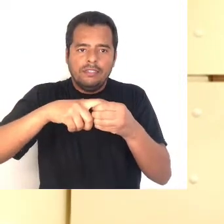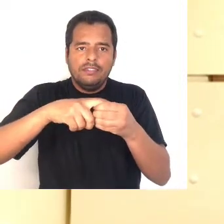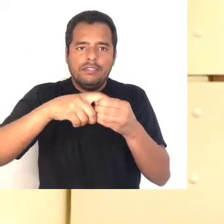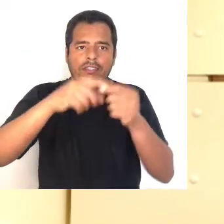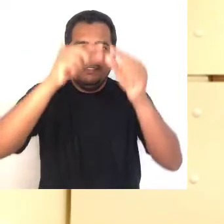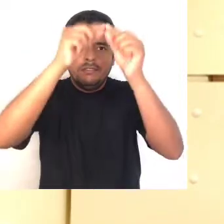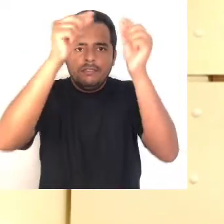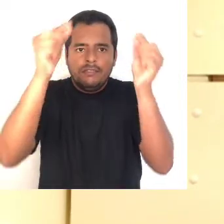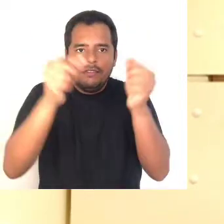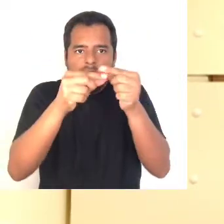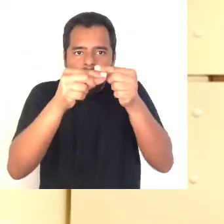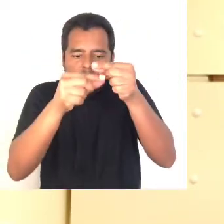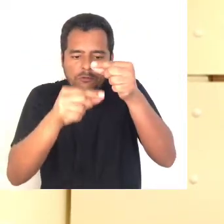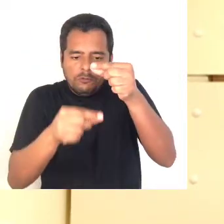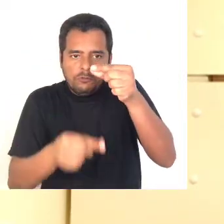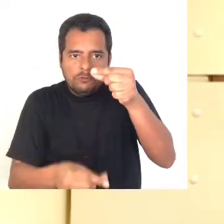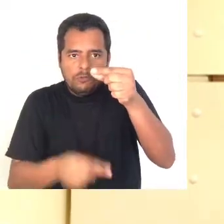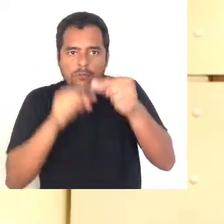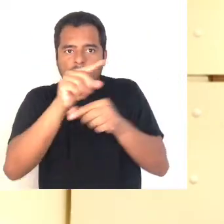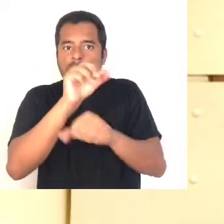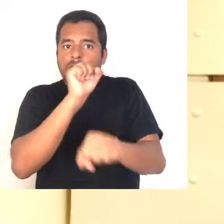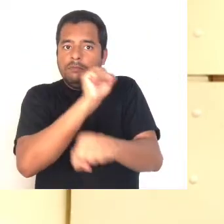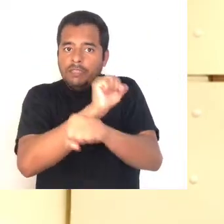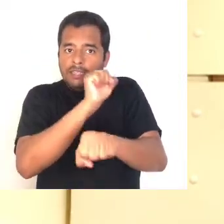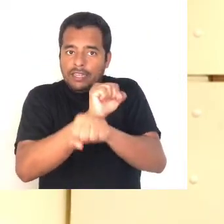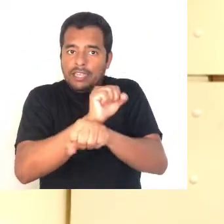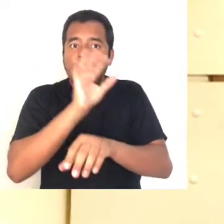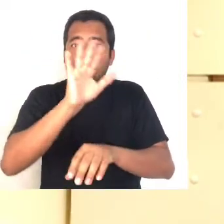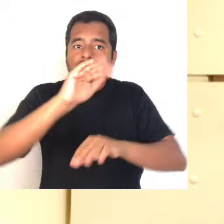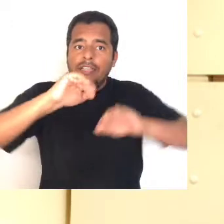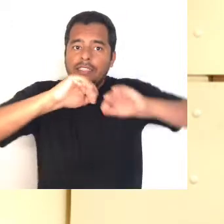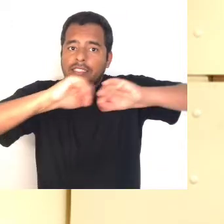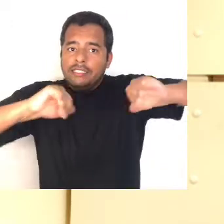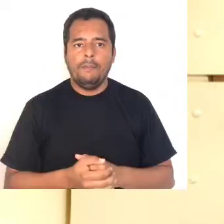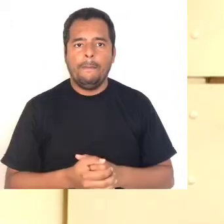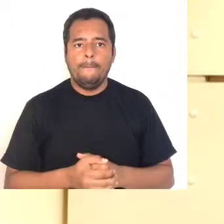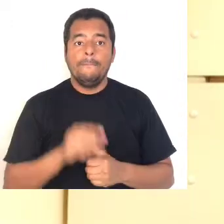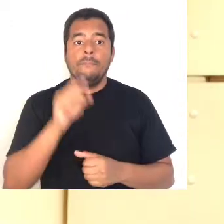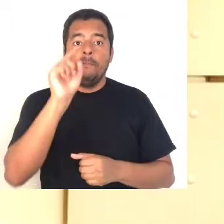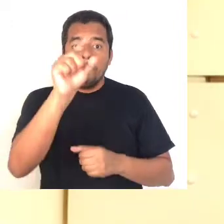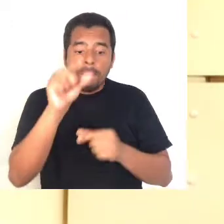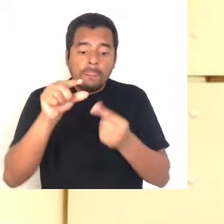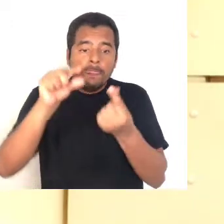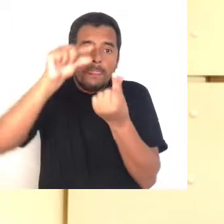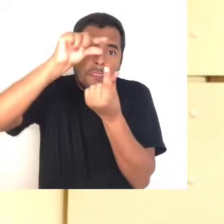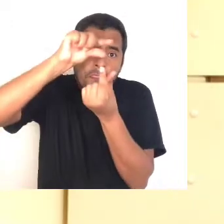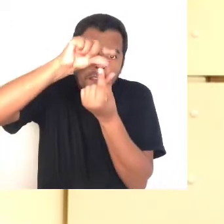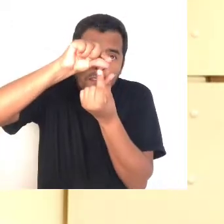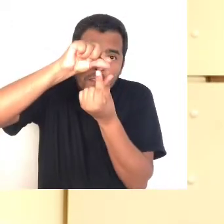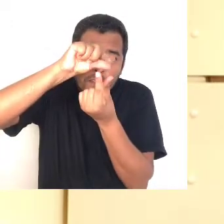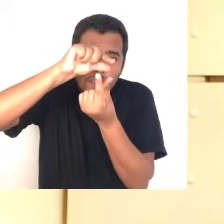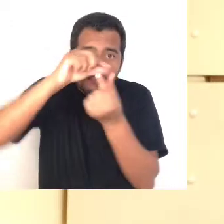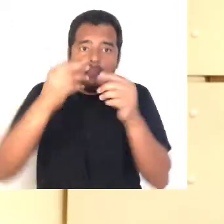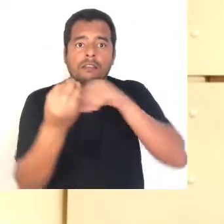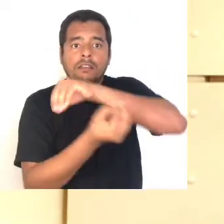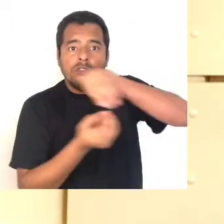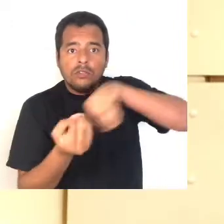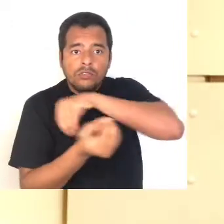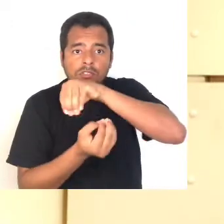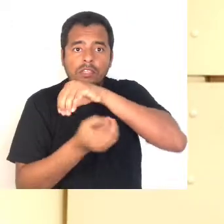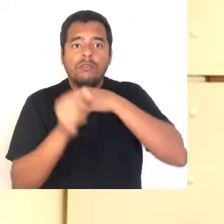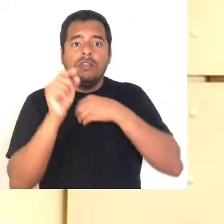Você vai deixar em repouso para que possa separar as fases. Após colocar a solução